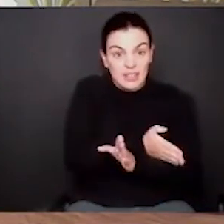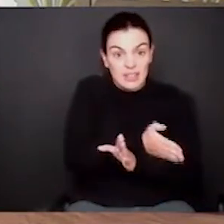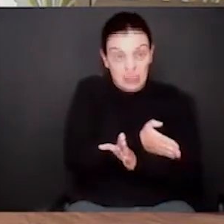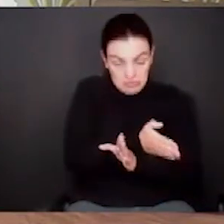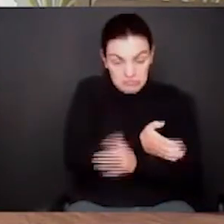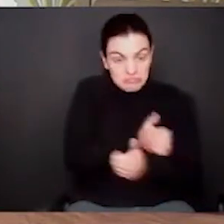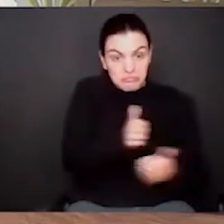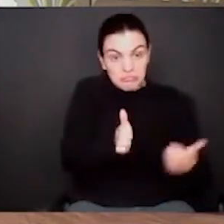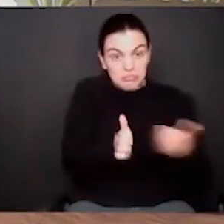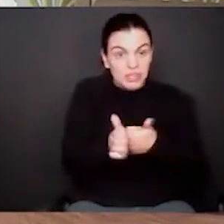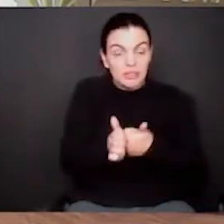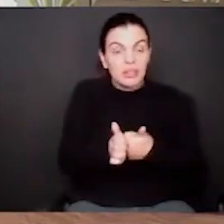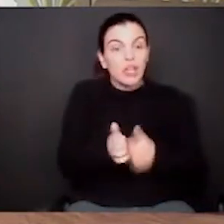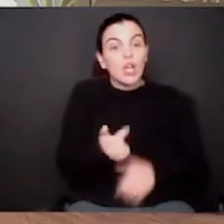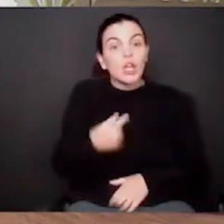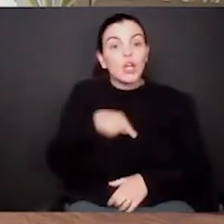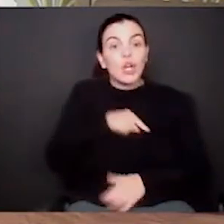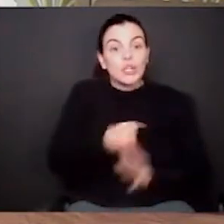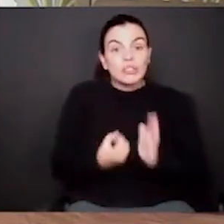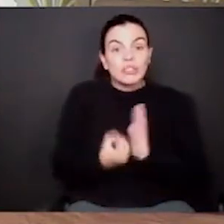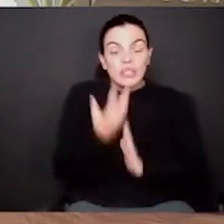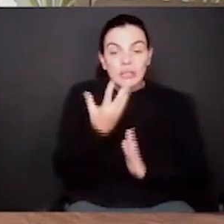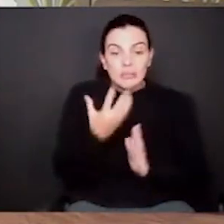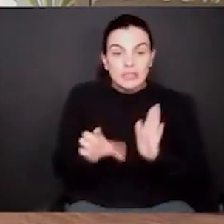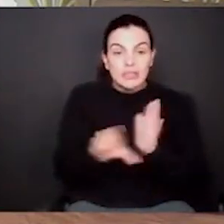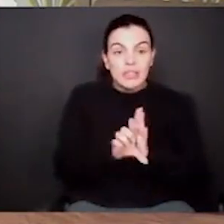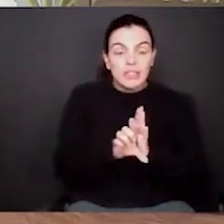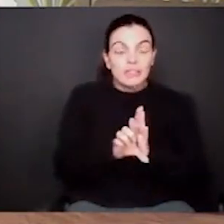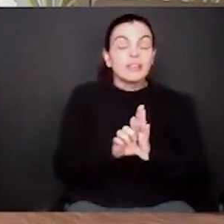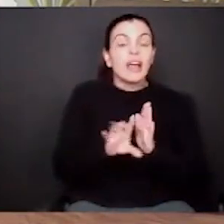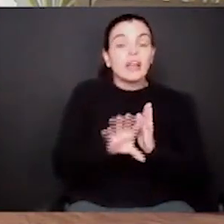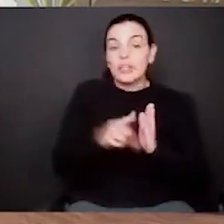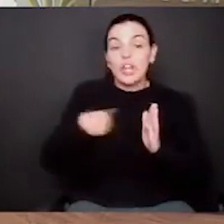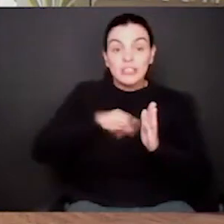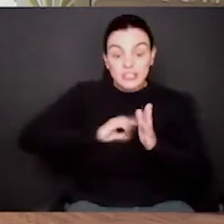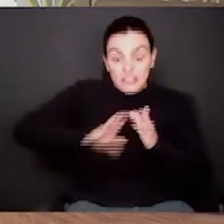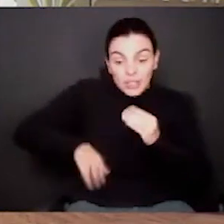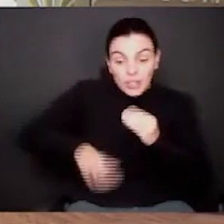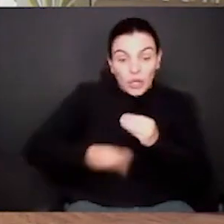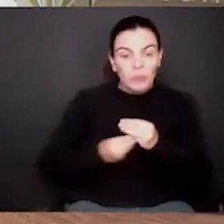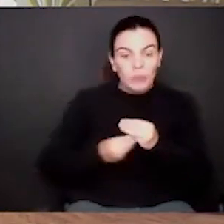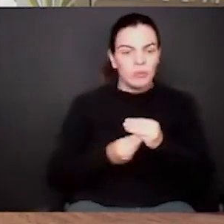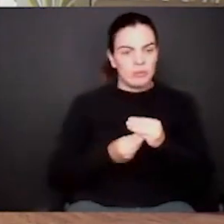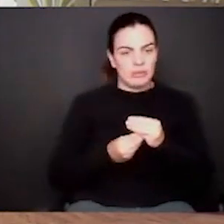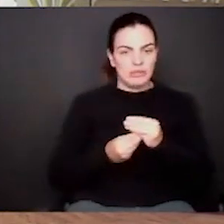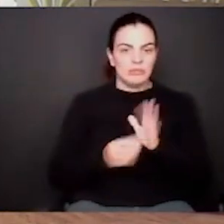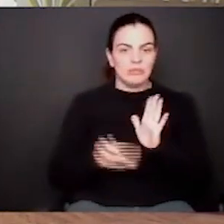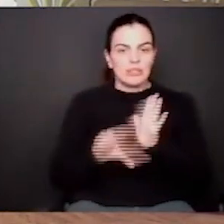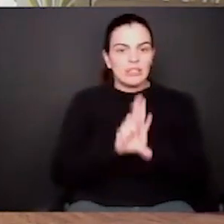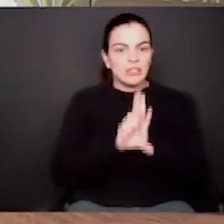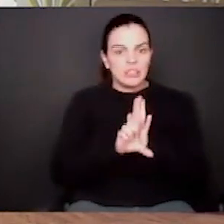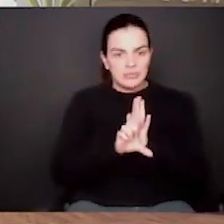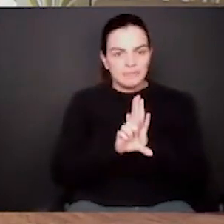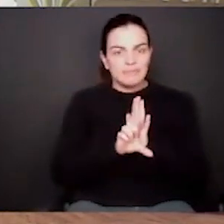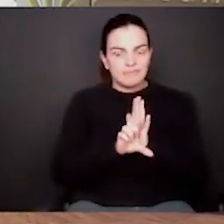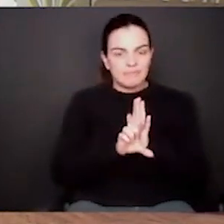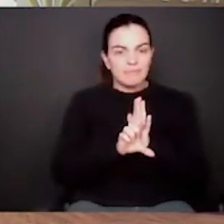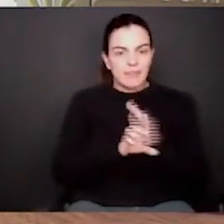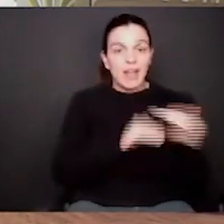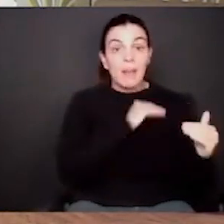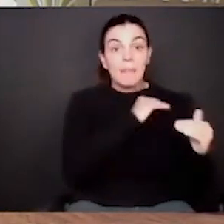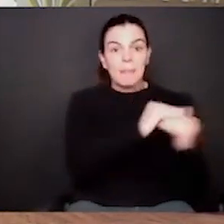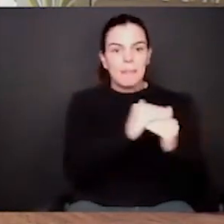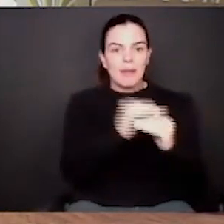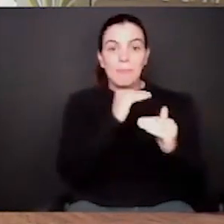na lei de introdução, a equidade. E a equidade, pessoal, para quem não